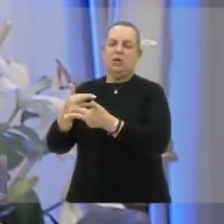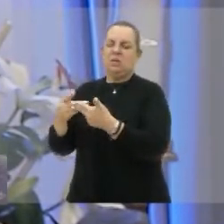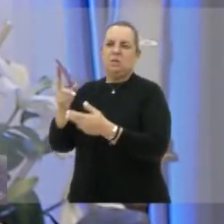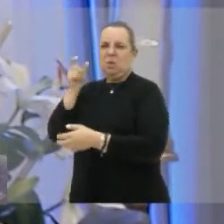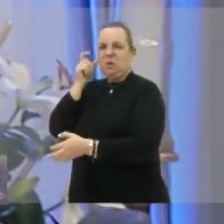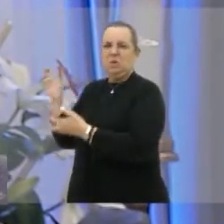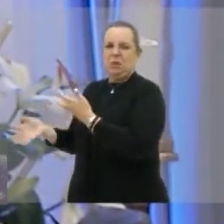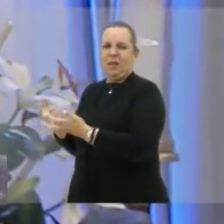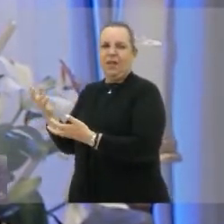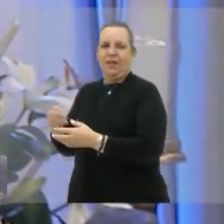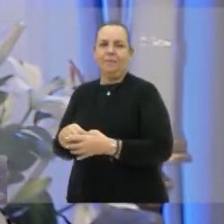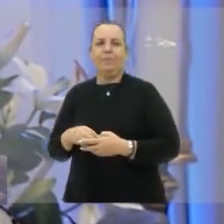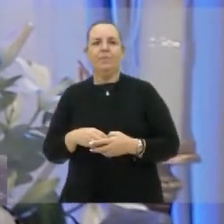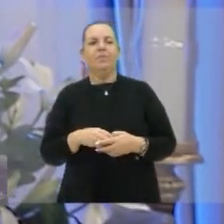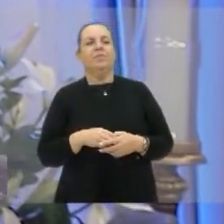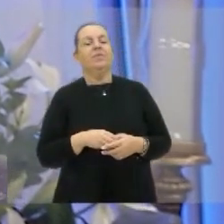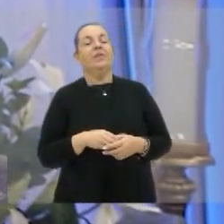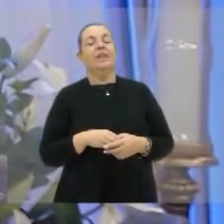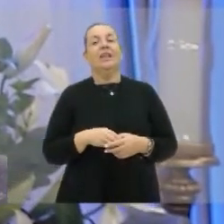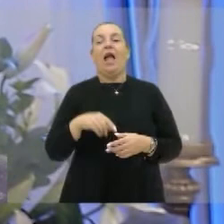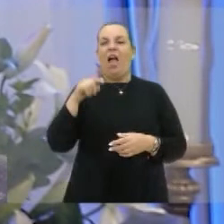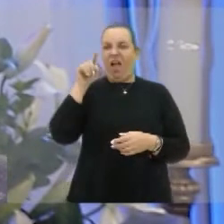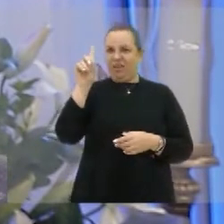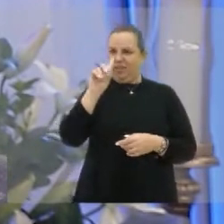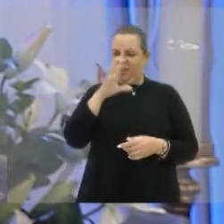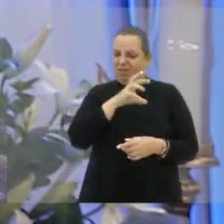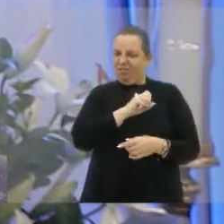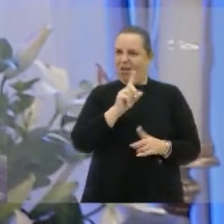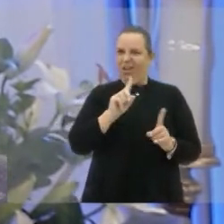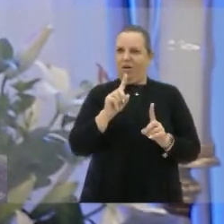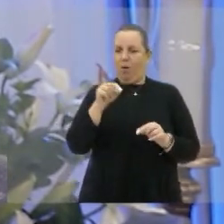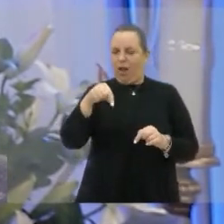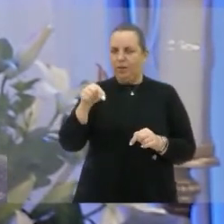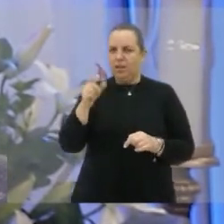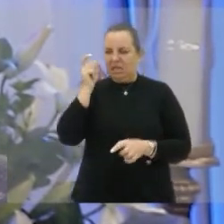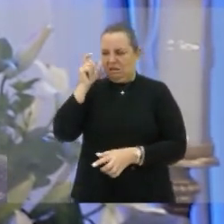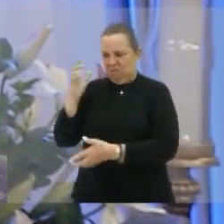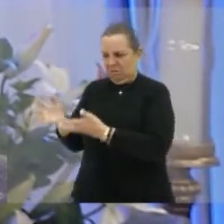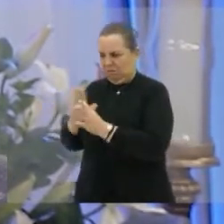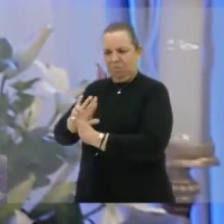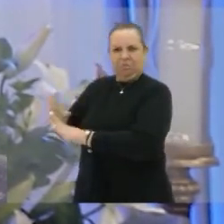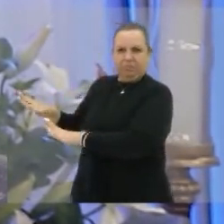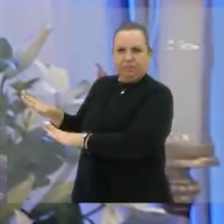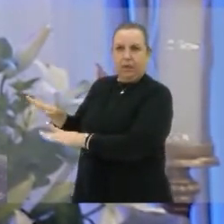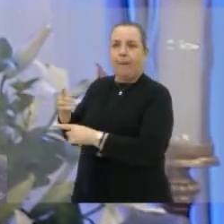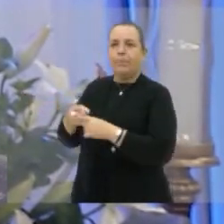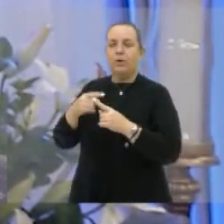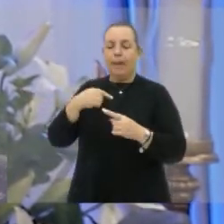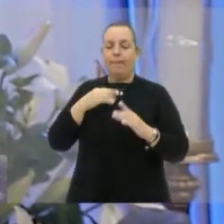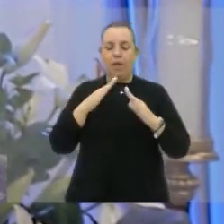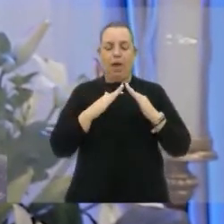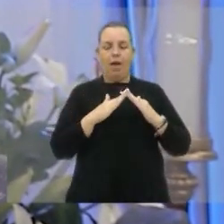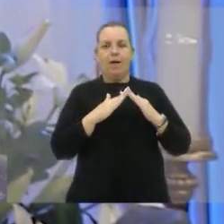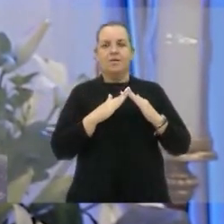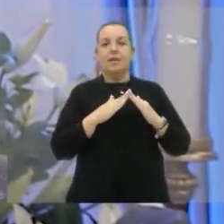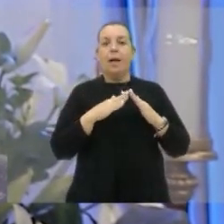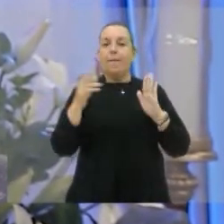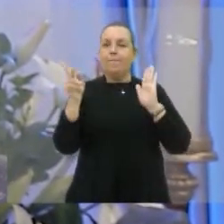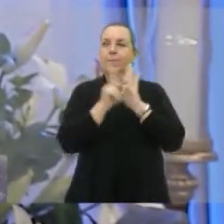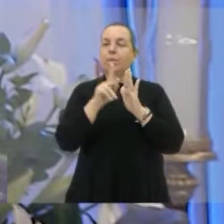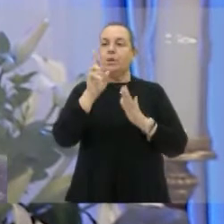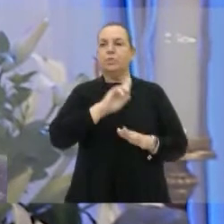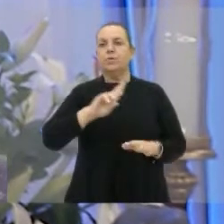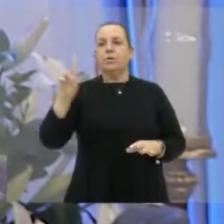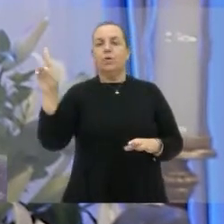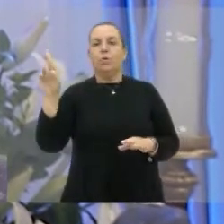inimigo: aqui você não reina, aqui você não tem vez, porque a minha casa pertence ao Senhor, e